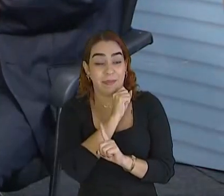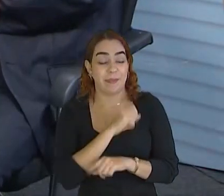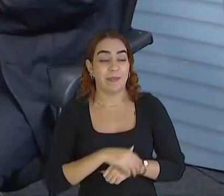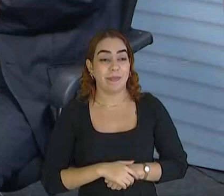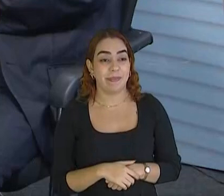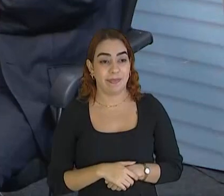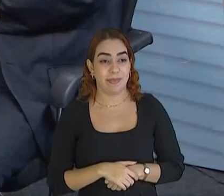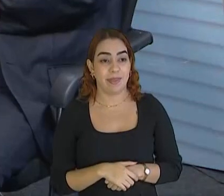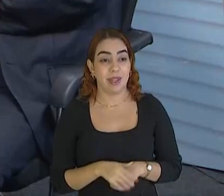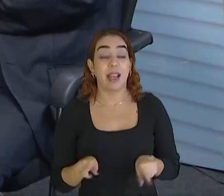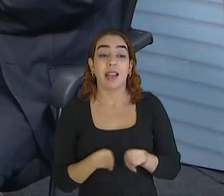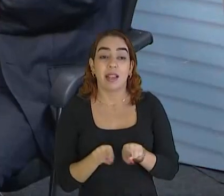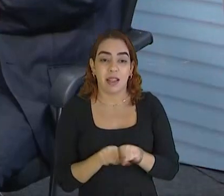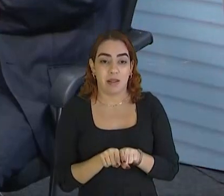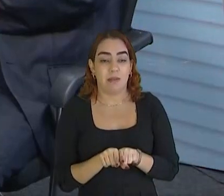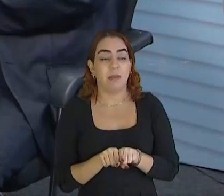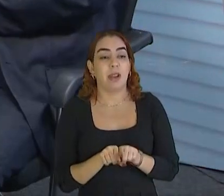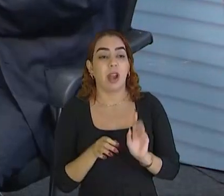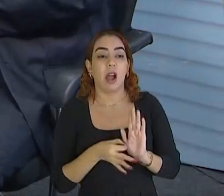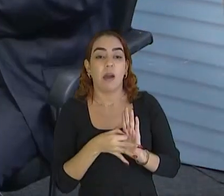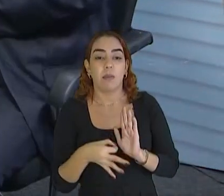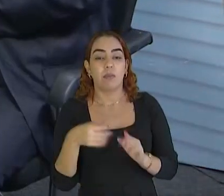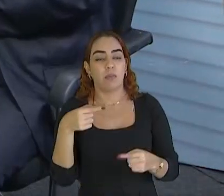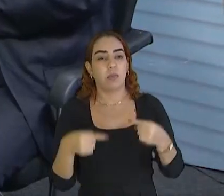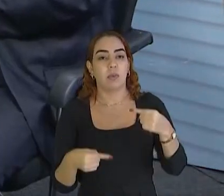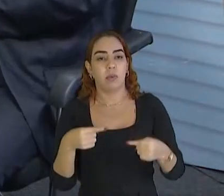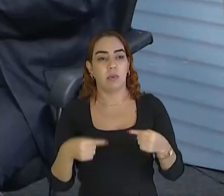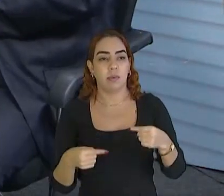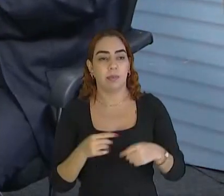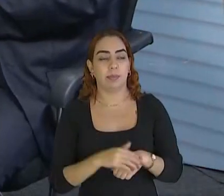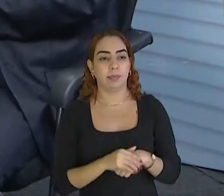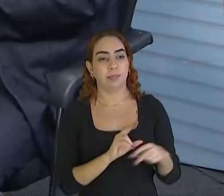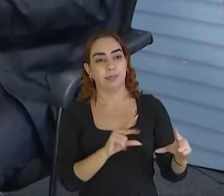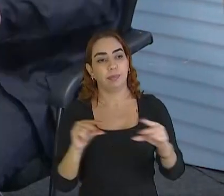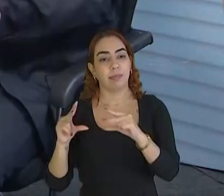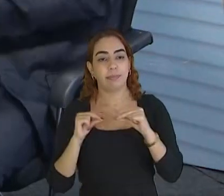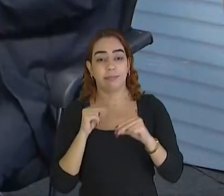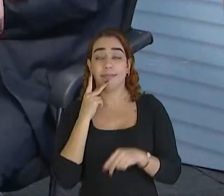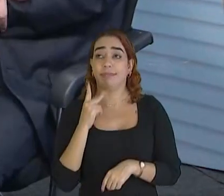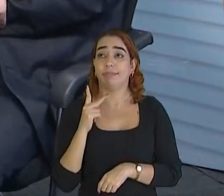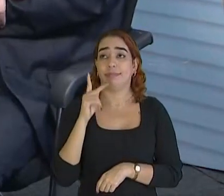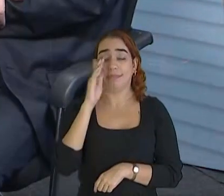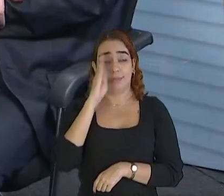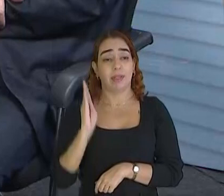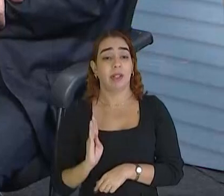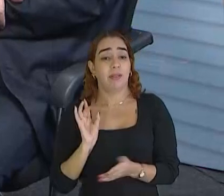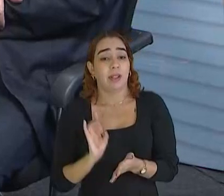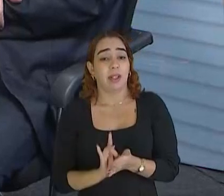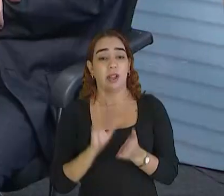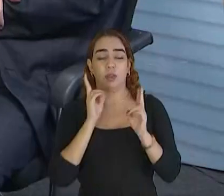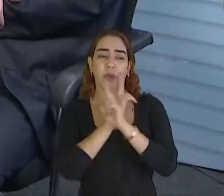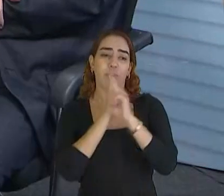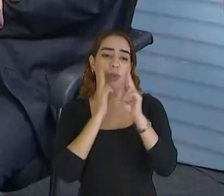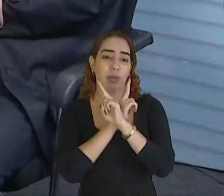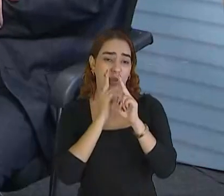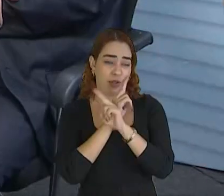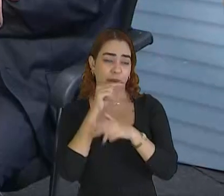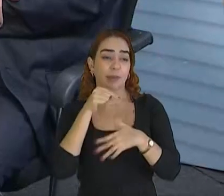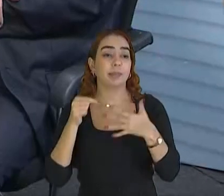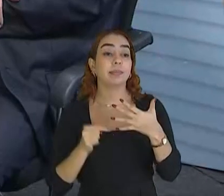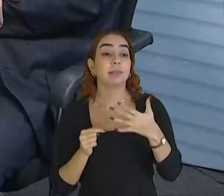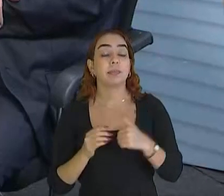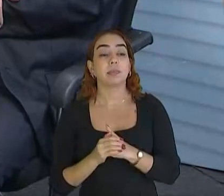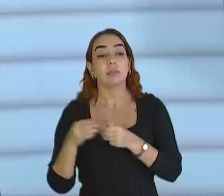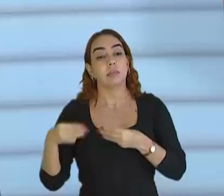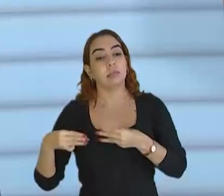também entregar uma minuta de um decreto, de uma política nacional de prevenção. Tudo é para ontem, né? No Brasil. Tudo é para ontem. Mas, assim, então, para nós é muito importante. E, assim, o ministro Silvio